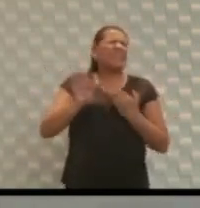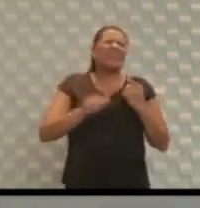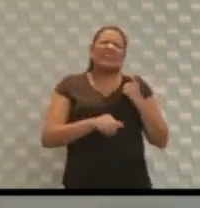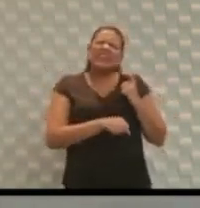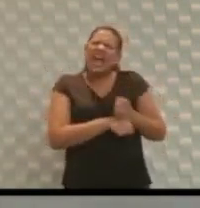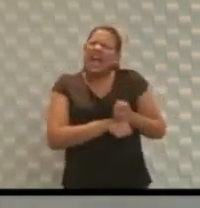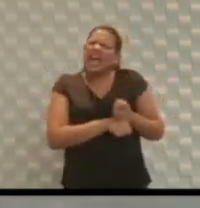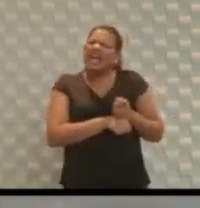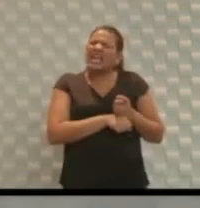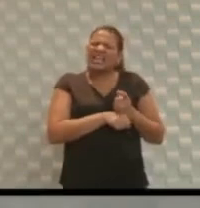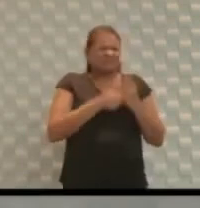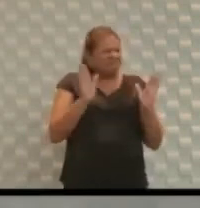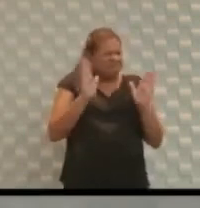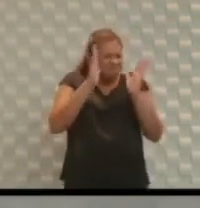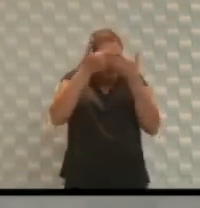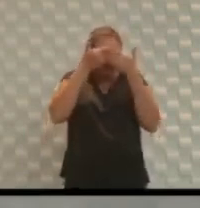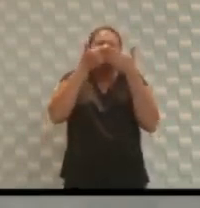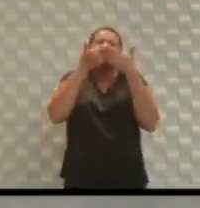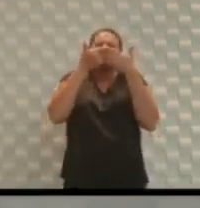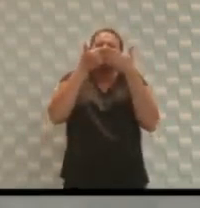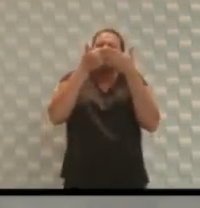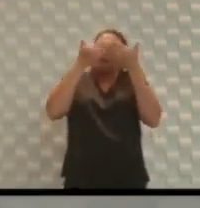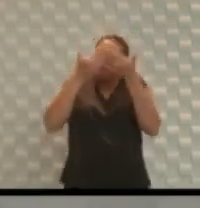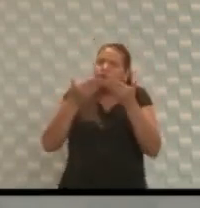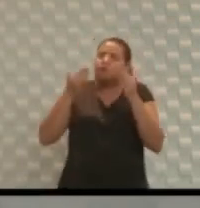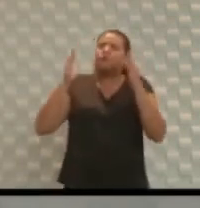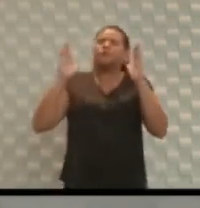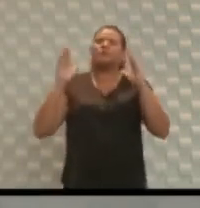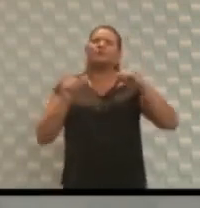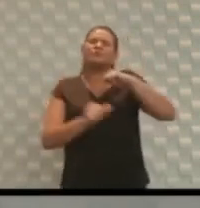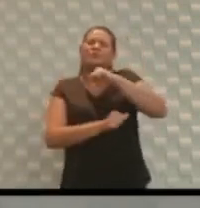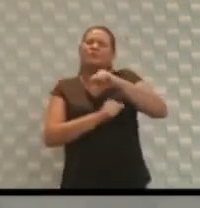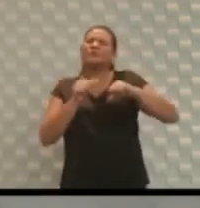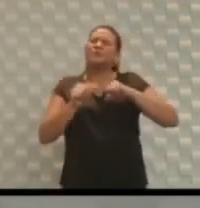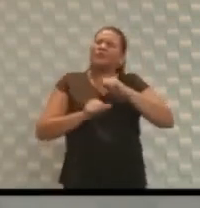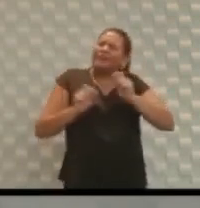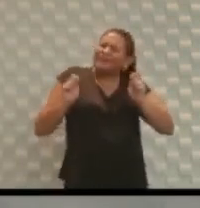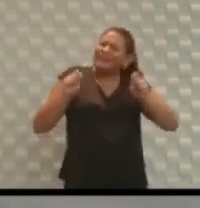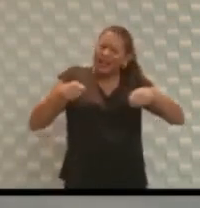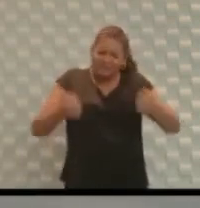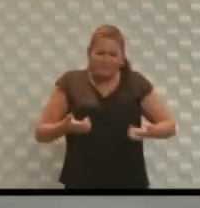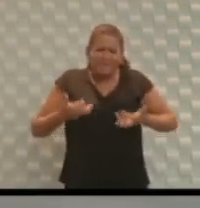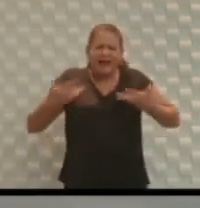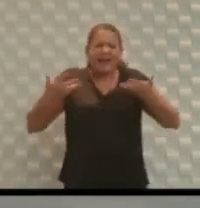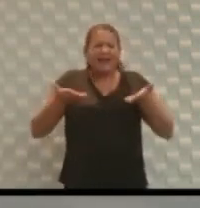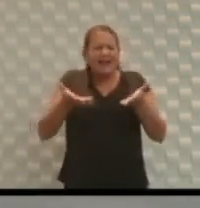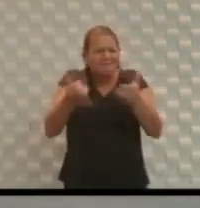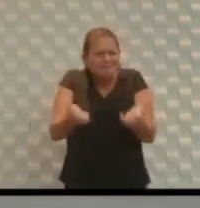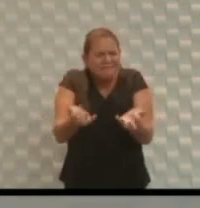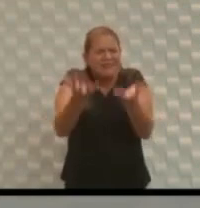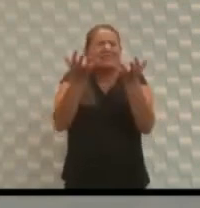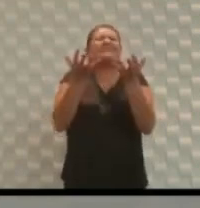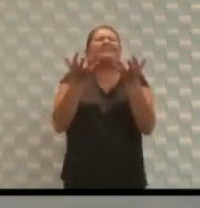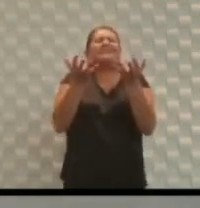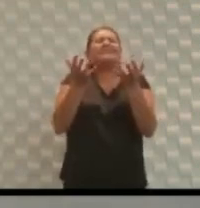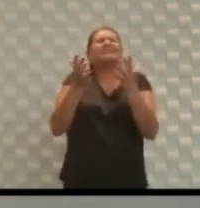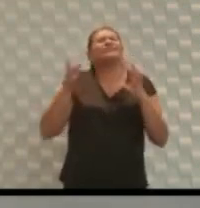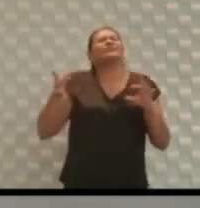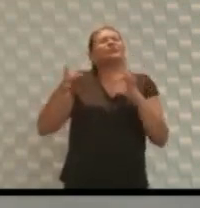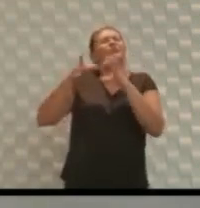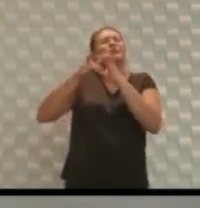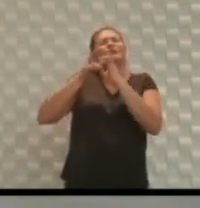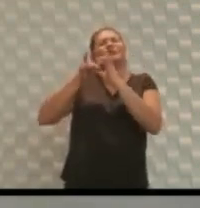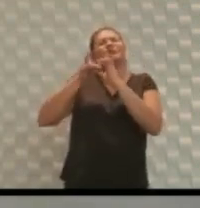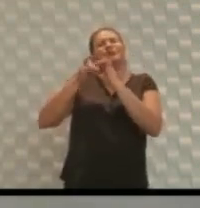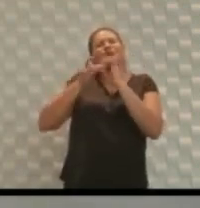e transforma-nos, Senhor Deus, e seremos transformados. Em Cristo Jesus, ora